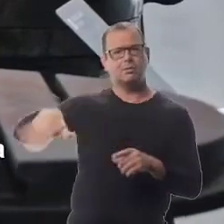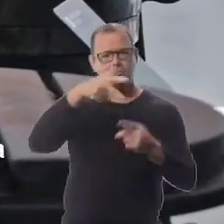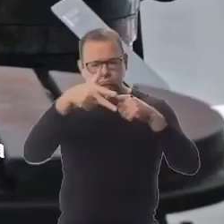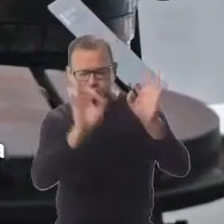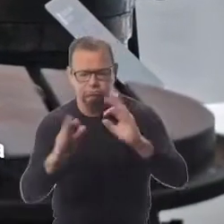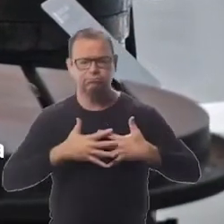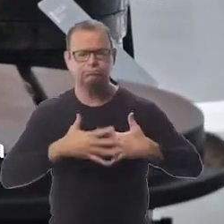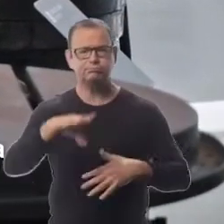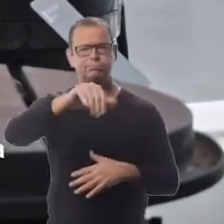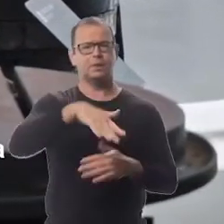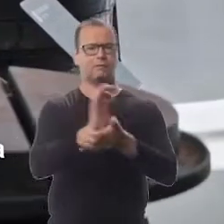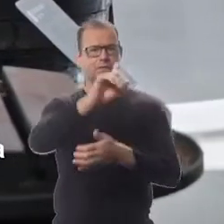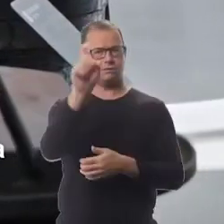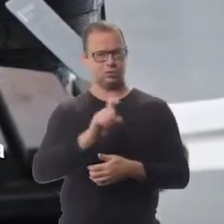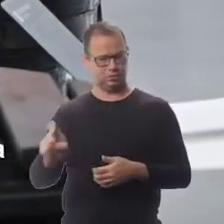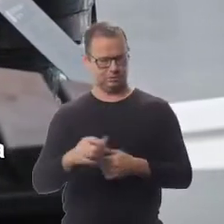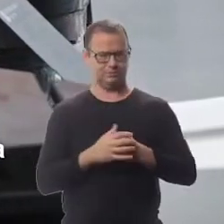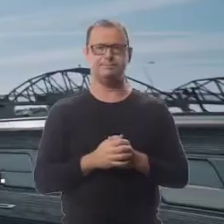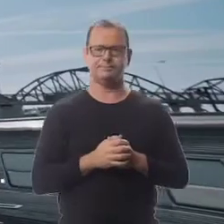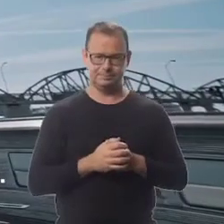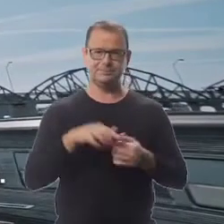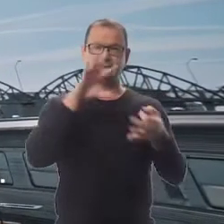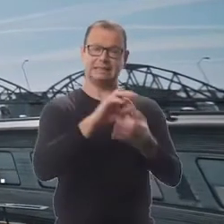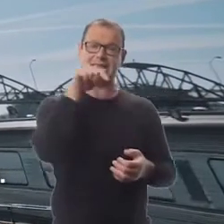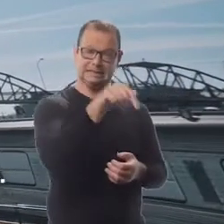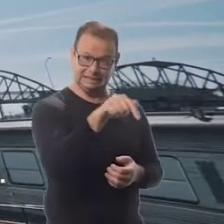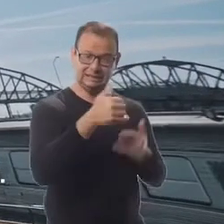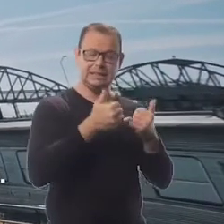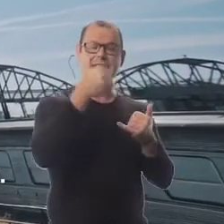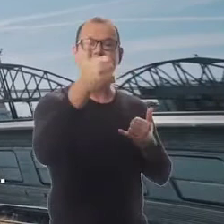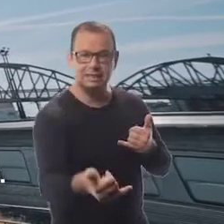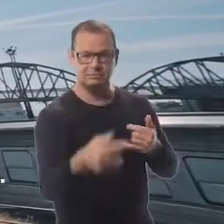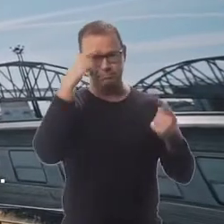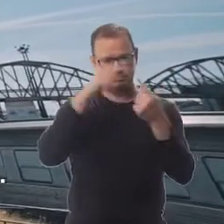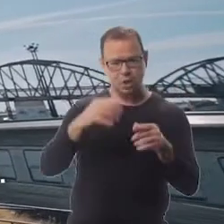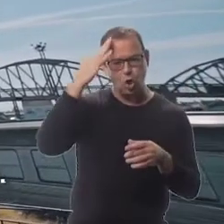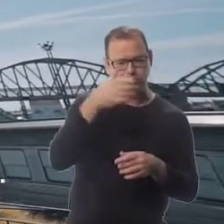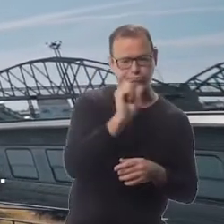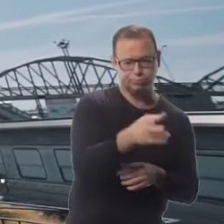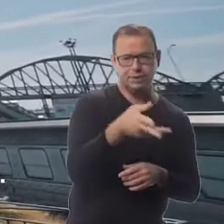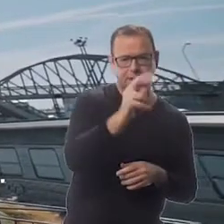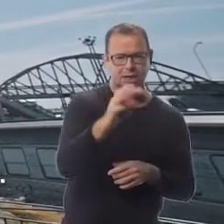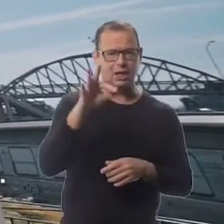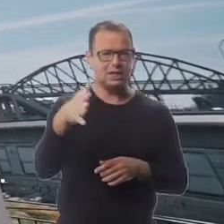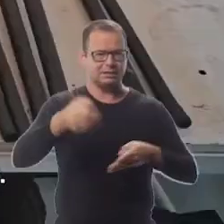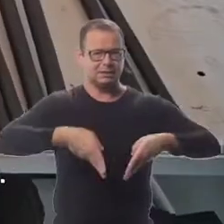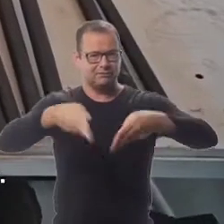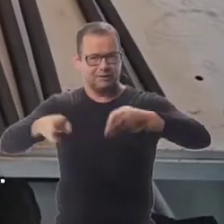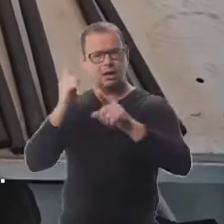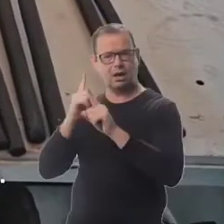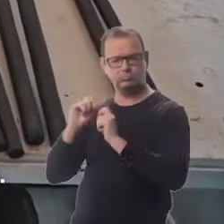oficinal, as oficinas da Figueira da Foz. As naves 13, 14 e 15 são herança das antigas oficinas do